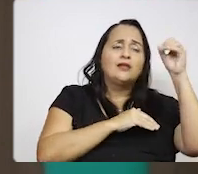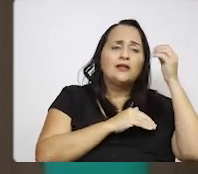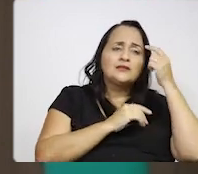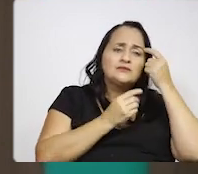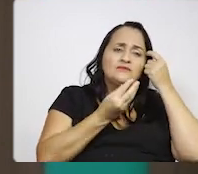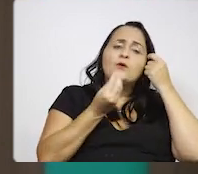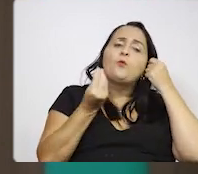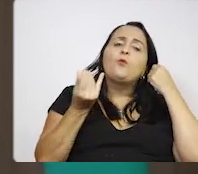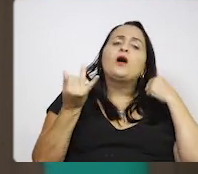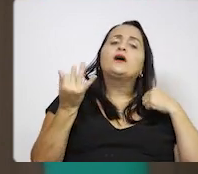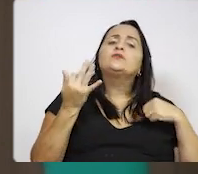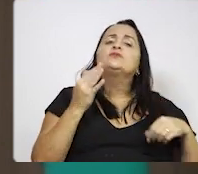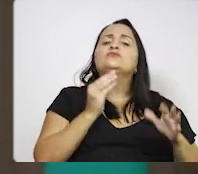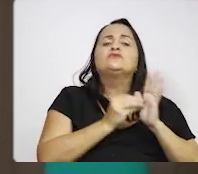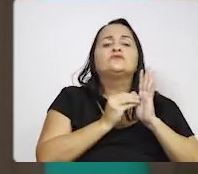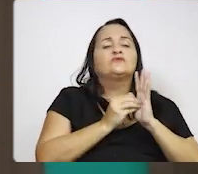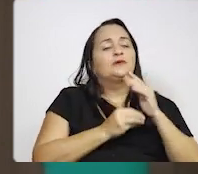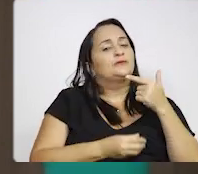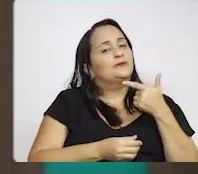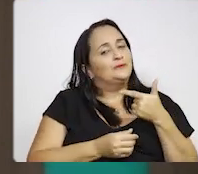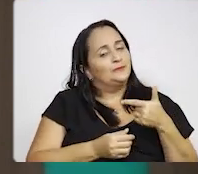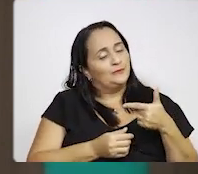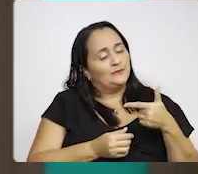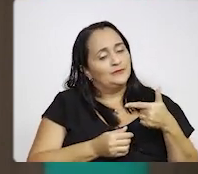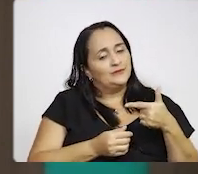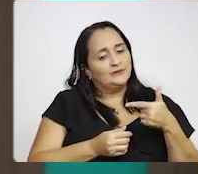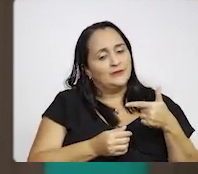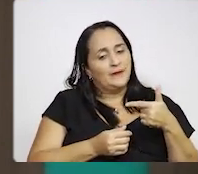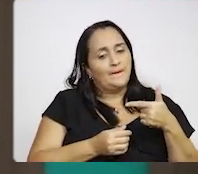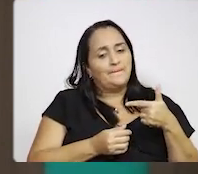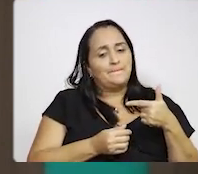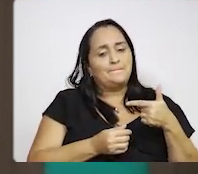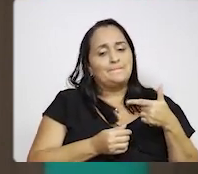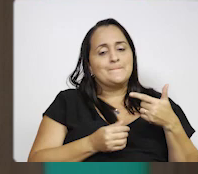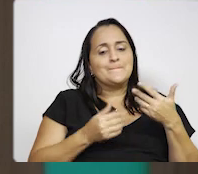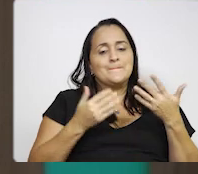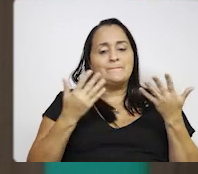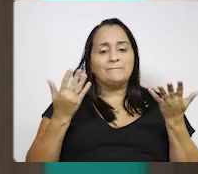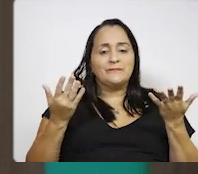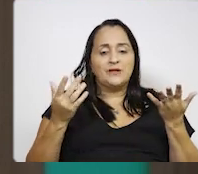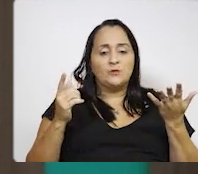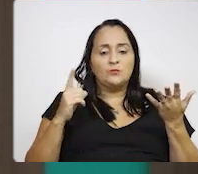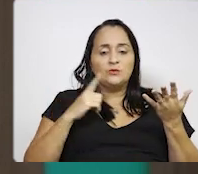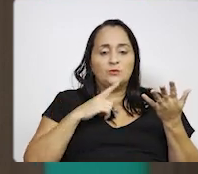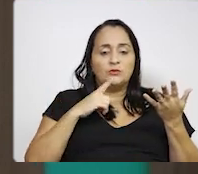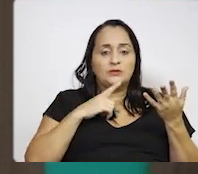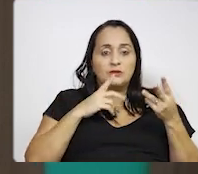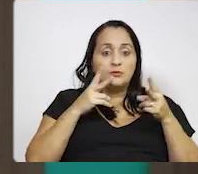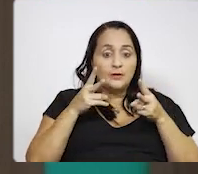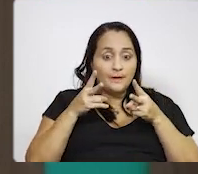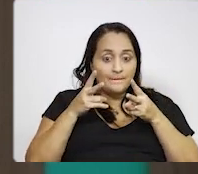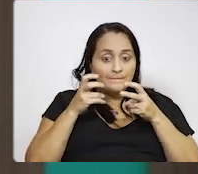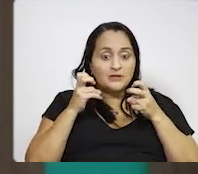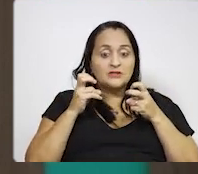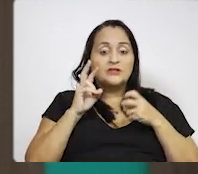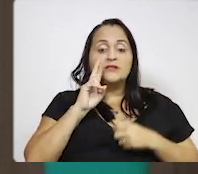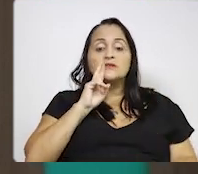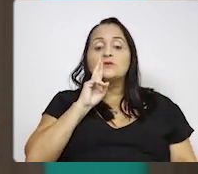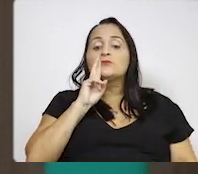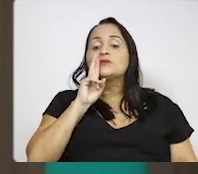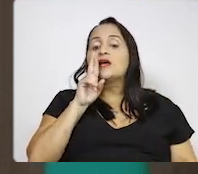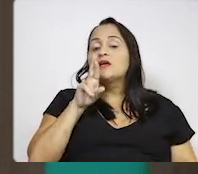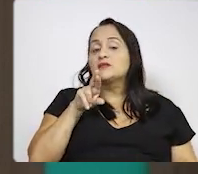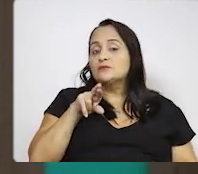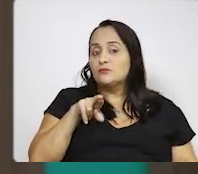Para chegar a 10, ainda faltam 2. Então, o 2 é o resto. Mas o que eu tenho que prestar atenção é